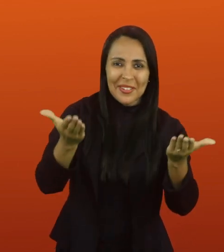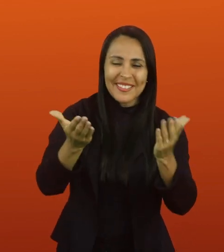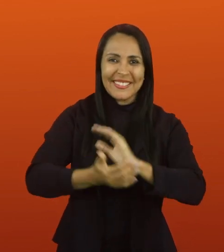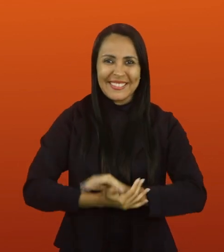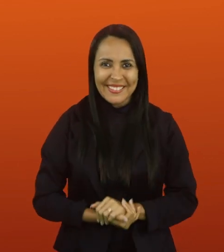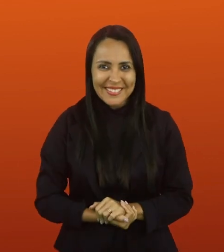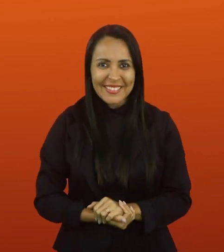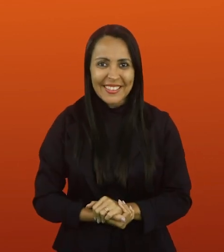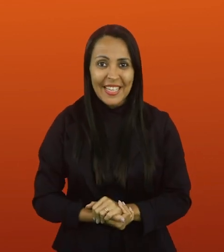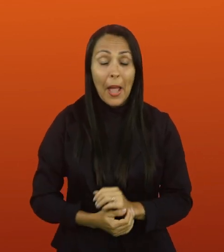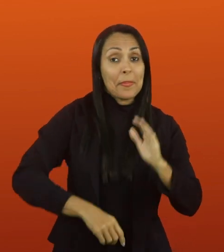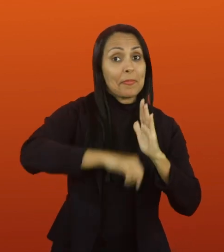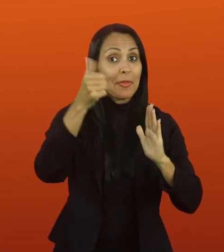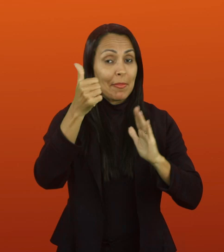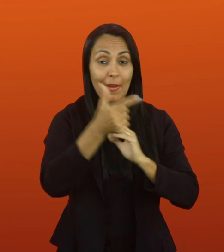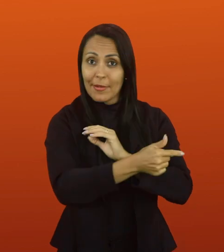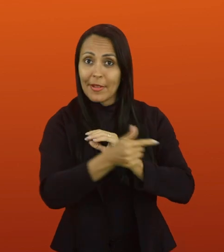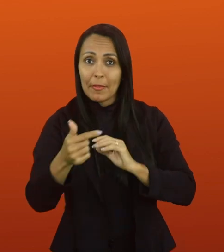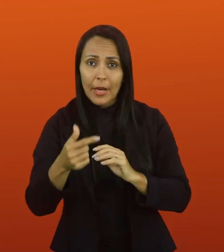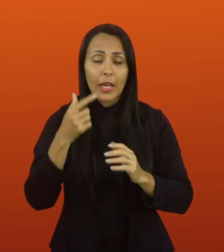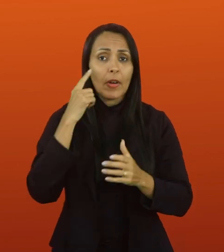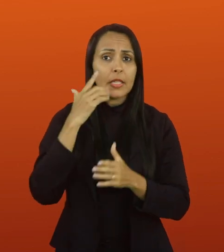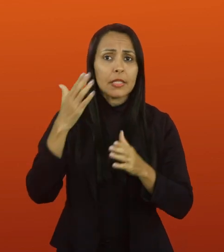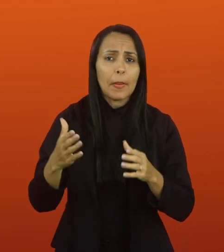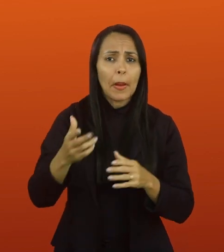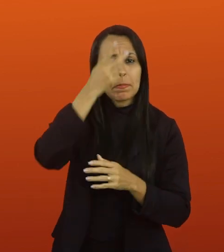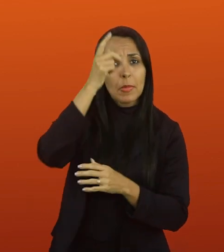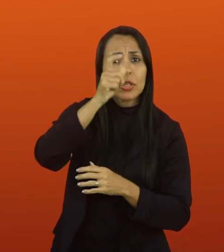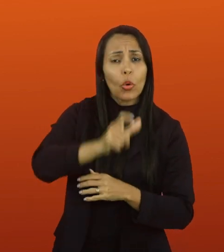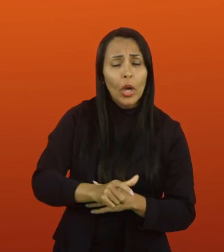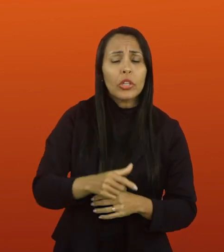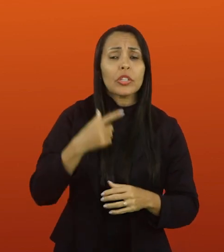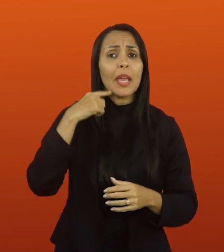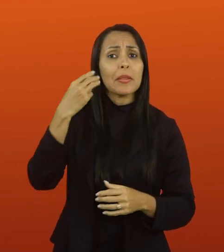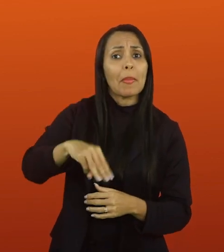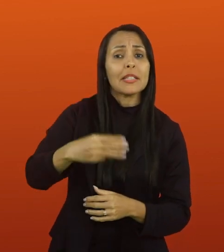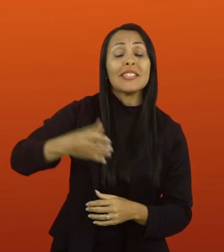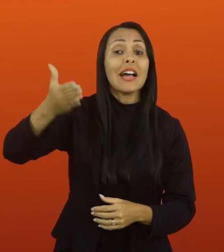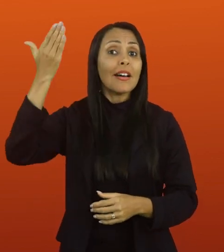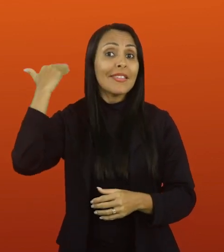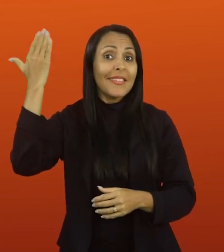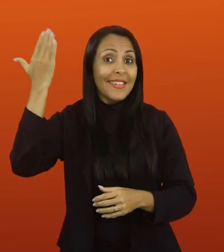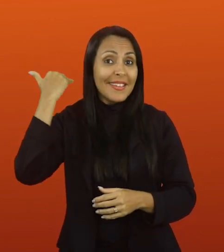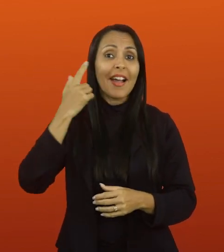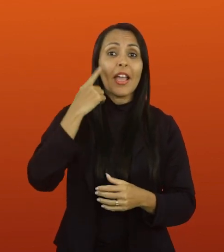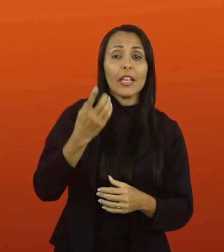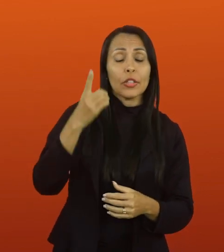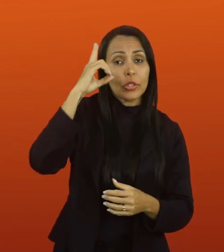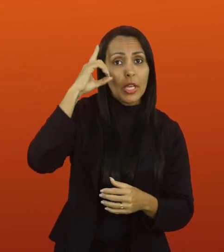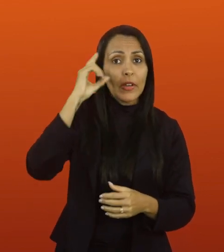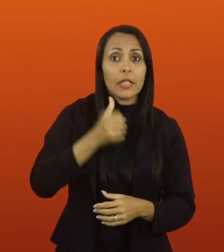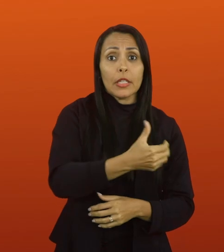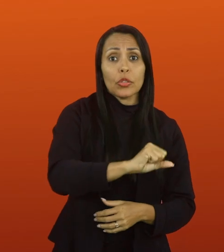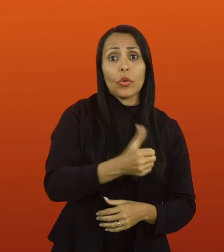essas dúvidas. A primeira semana de reensino vai ser para o pessoal que é da matriz antiga. Esses dias vão ser